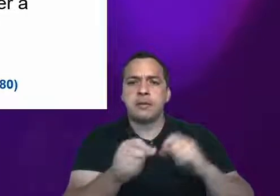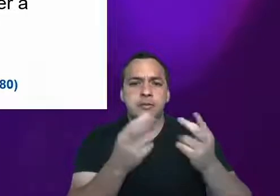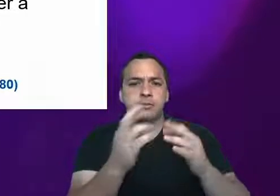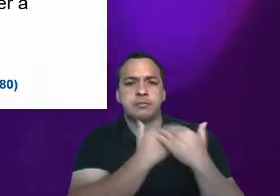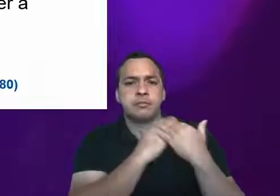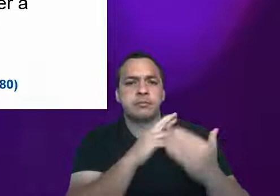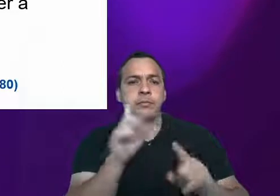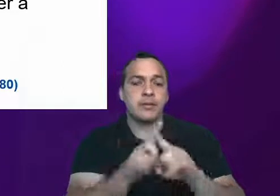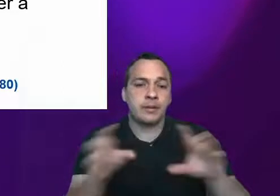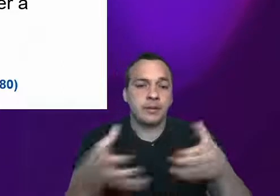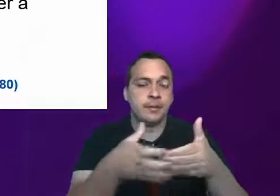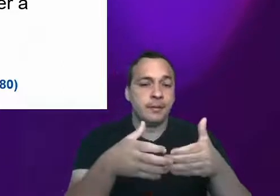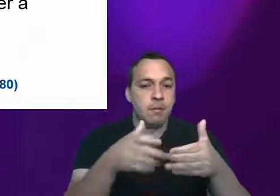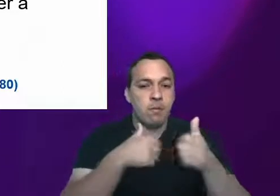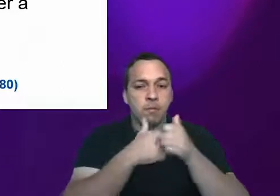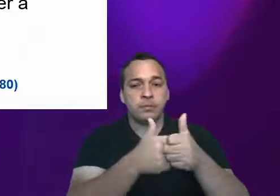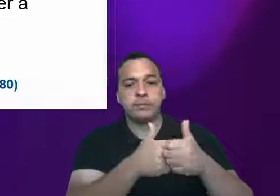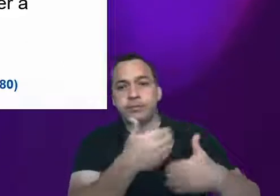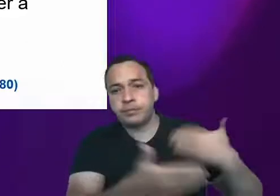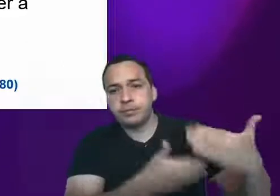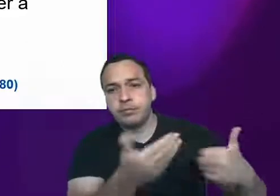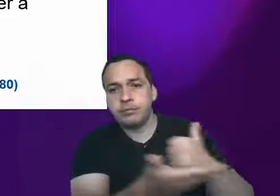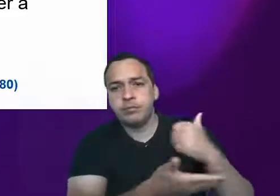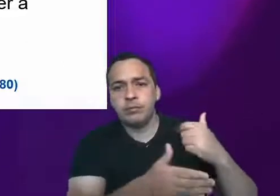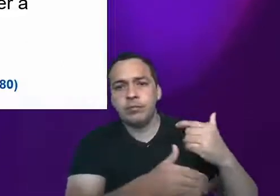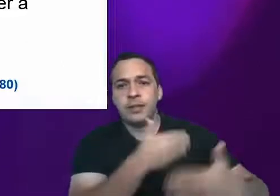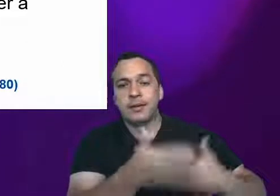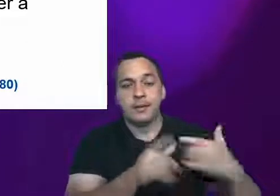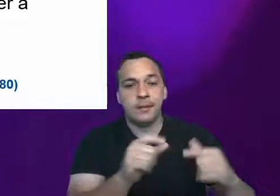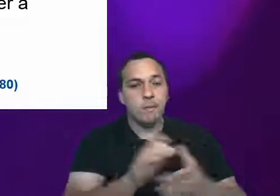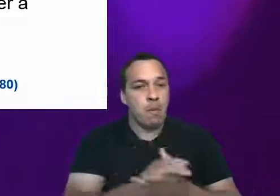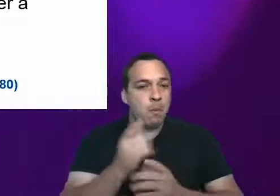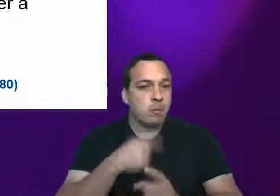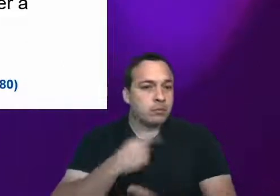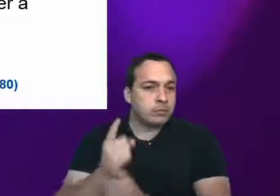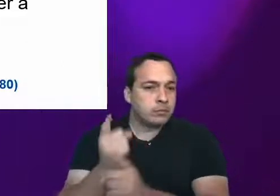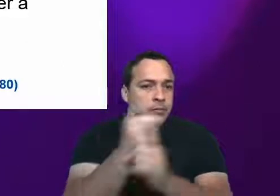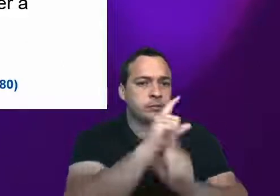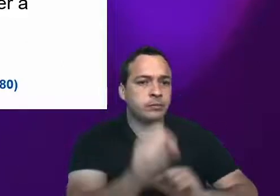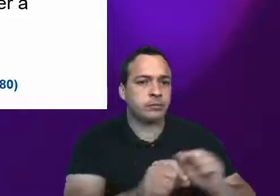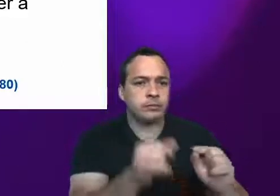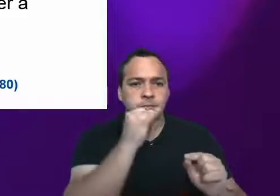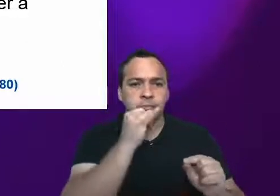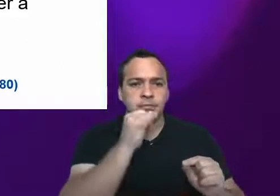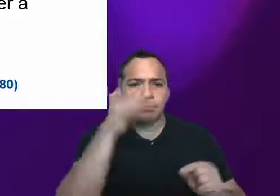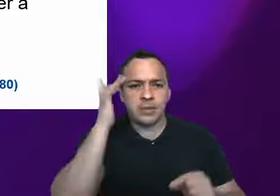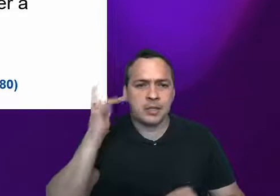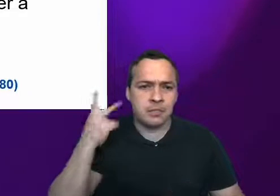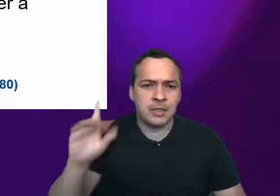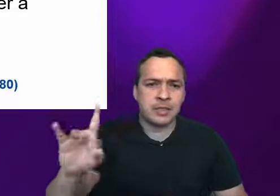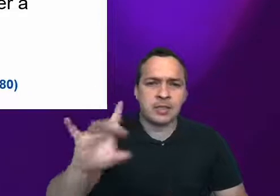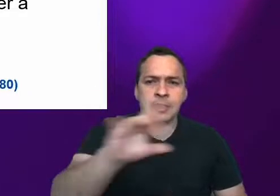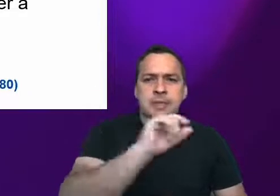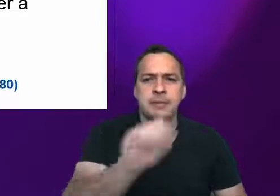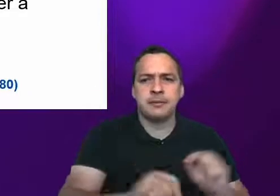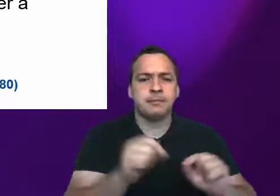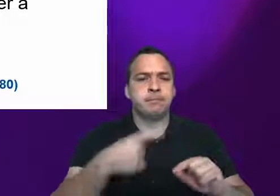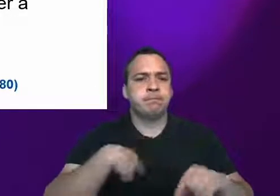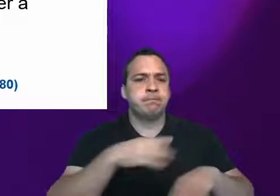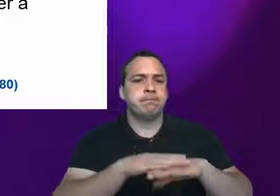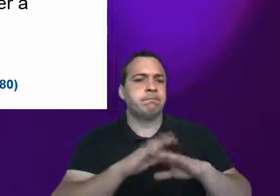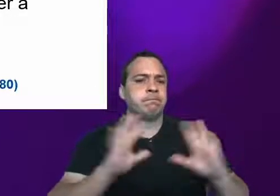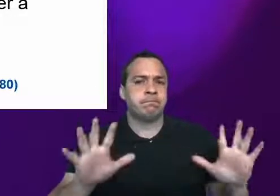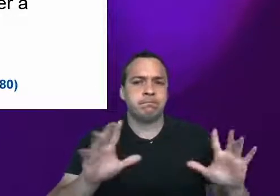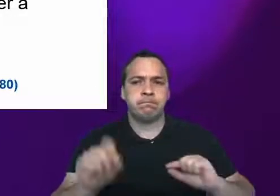um processo todo, né, que a gente vai identificando de paciente para cada paciente. É exatamente isso que a gente faz na nossa